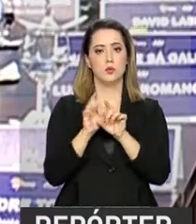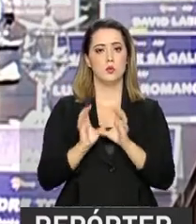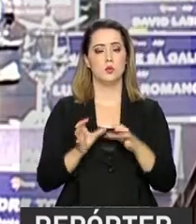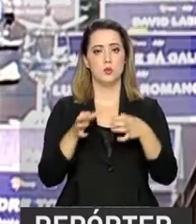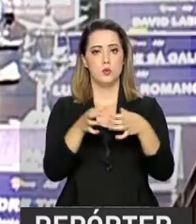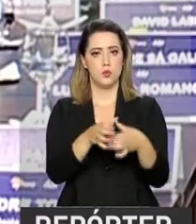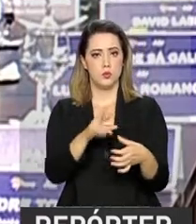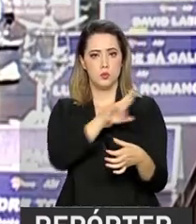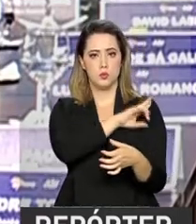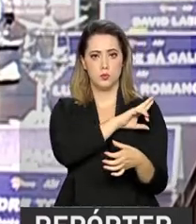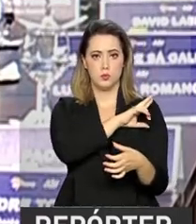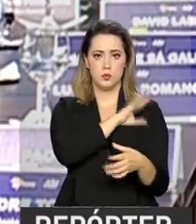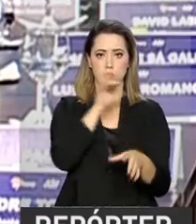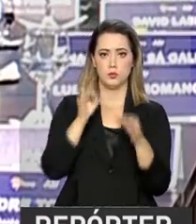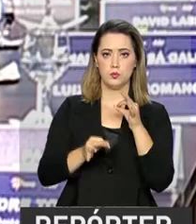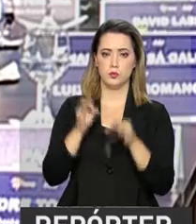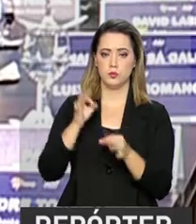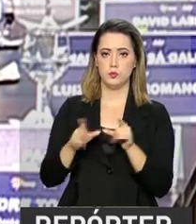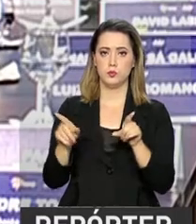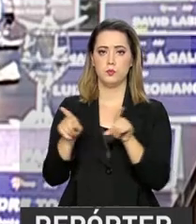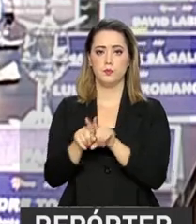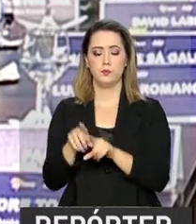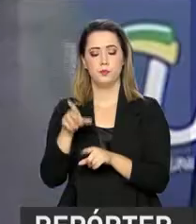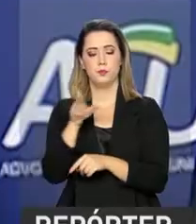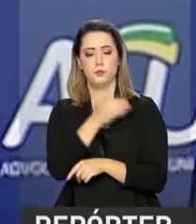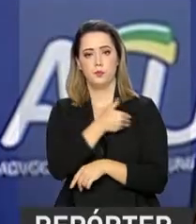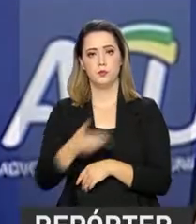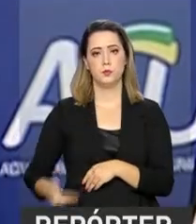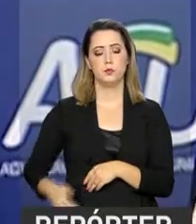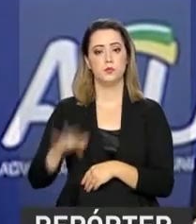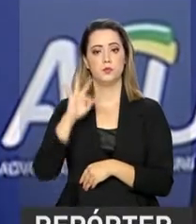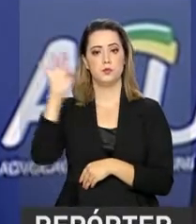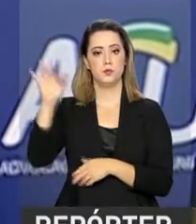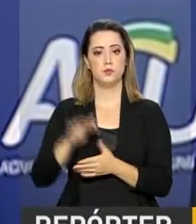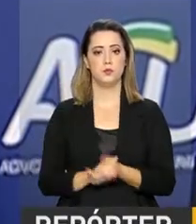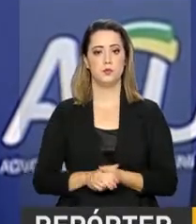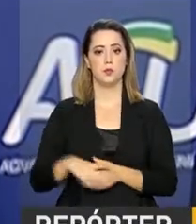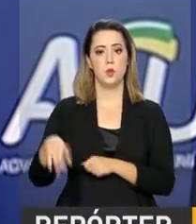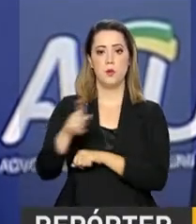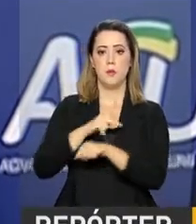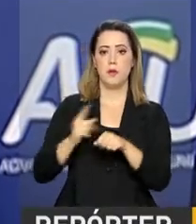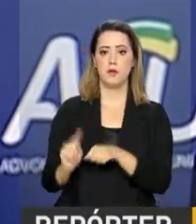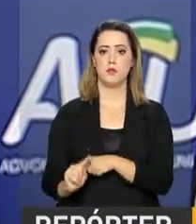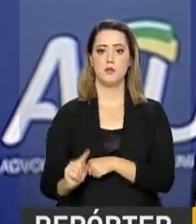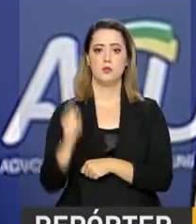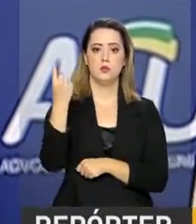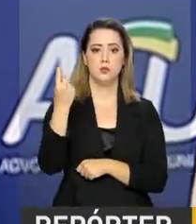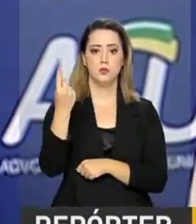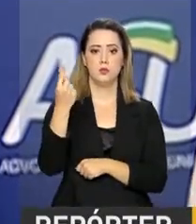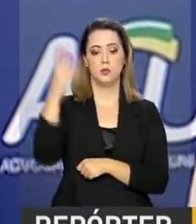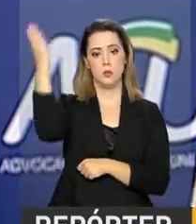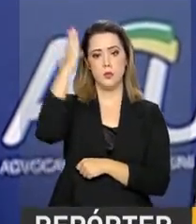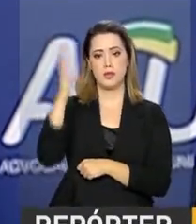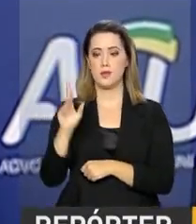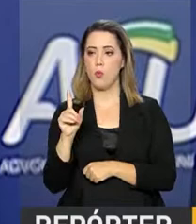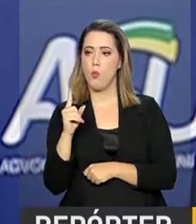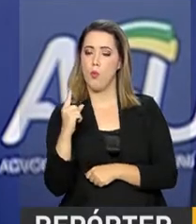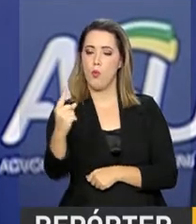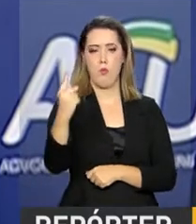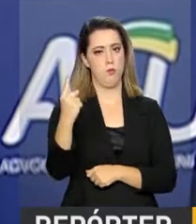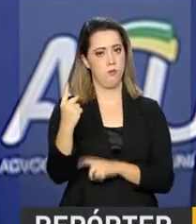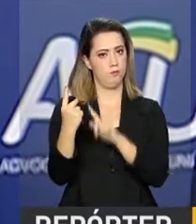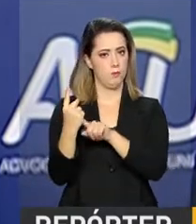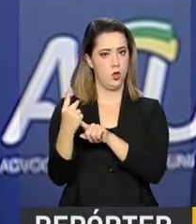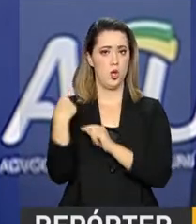representantes jurídicos dos estados e da união o país é um só o estado brasileiro é um só ea nossa federação